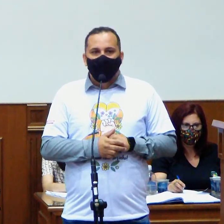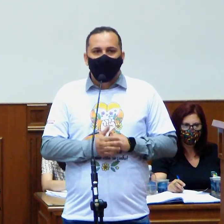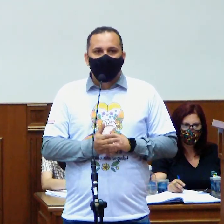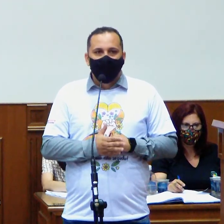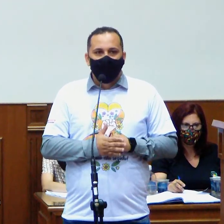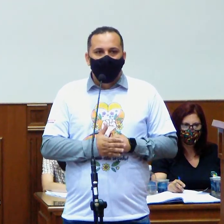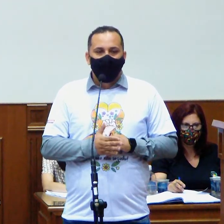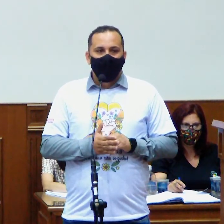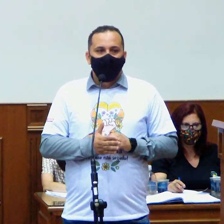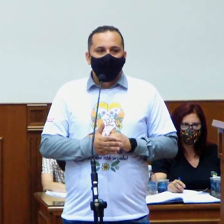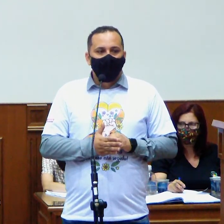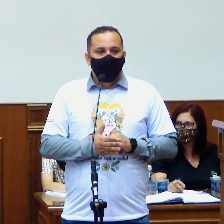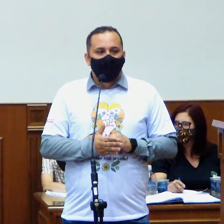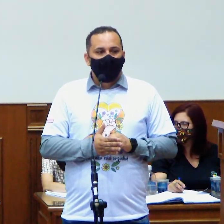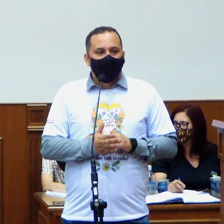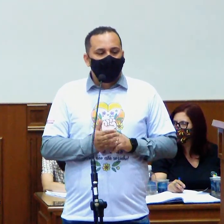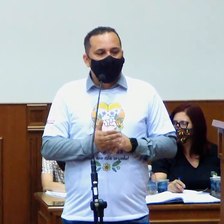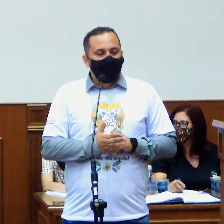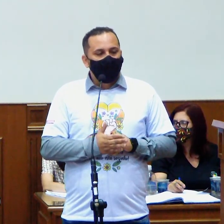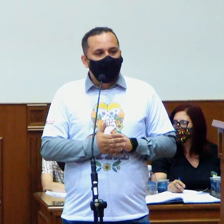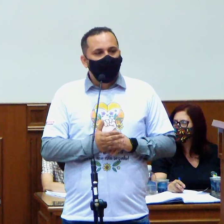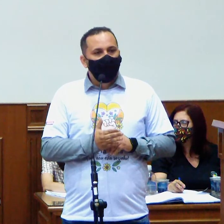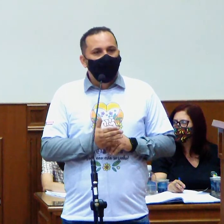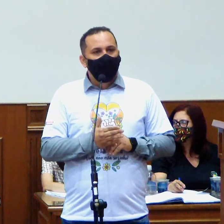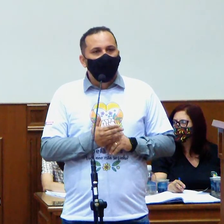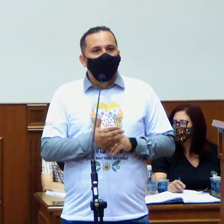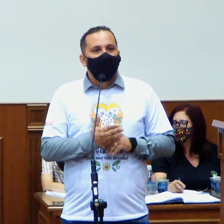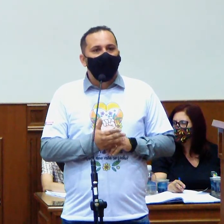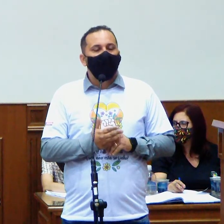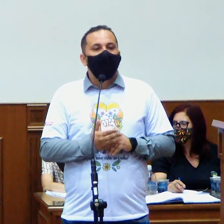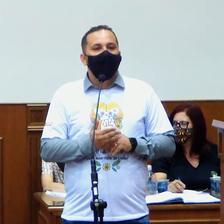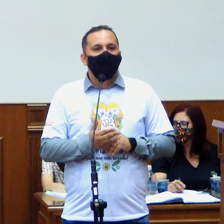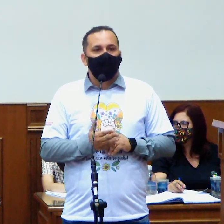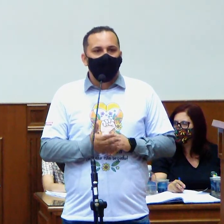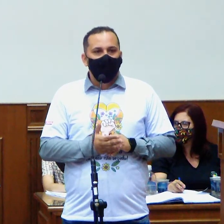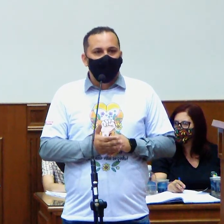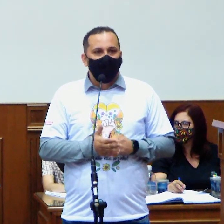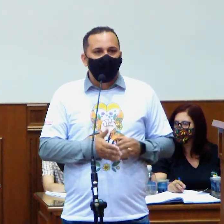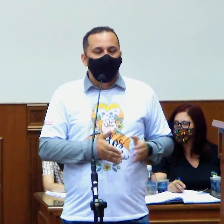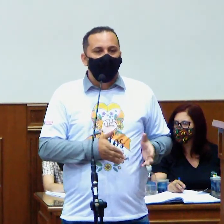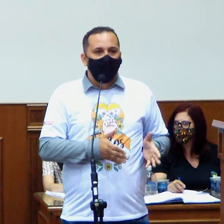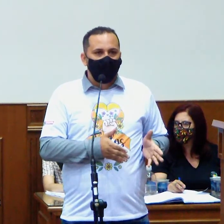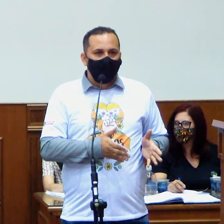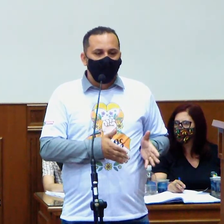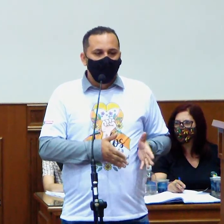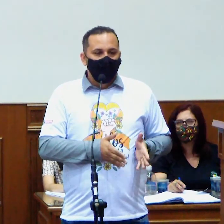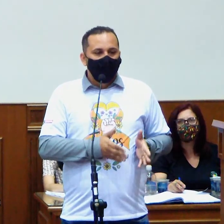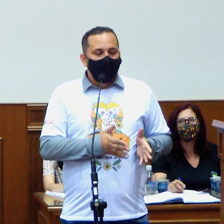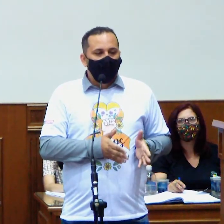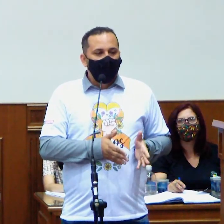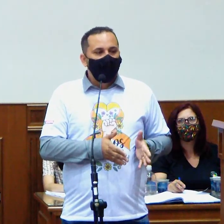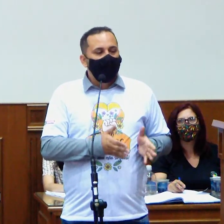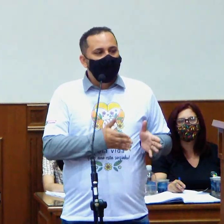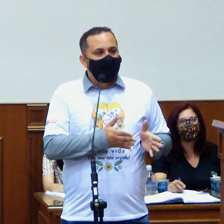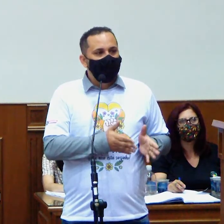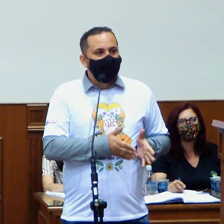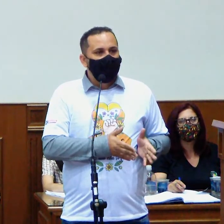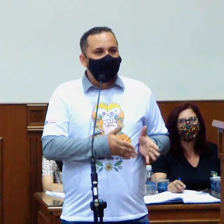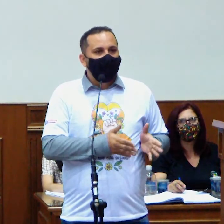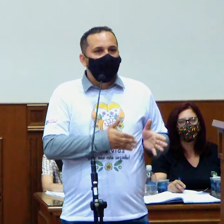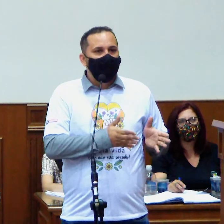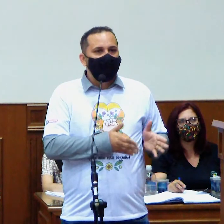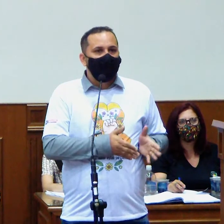dar a vacina nas pessoas que não tomaram a primeira dose ainda. Ela só pode tomar a